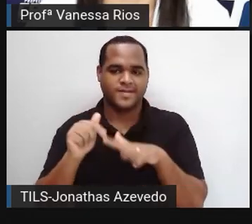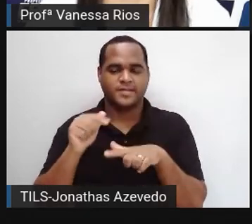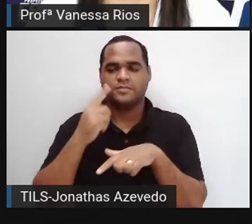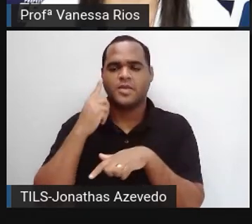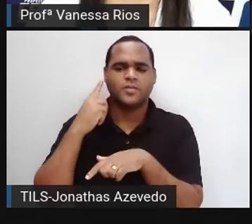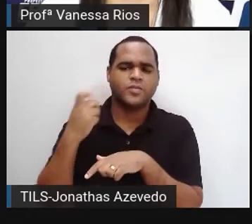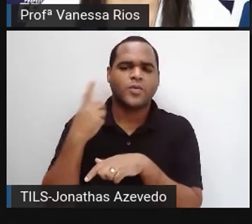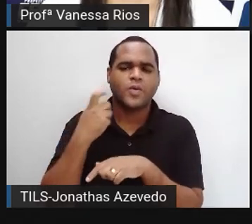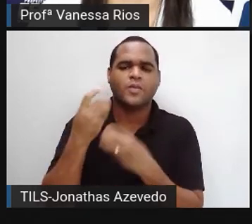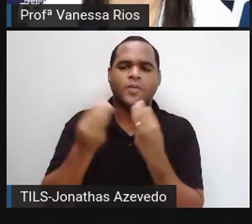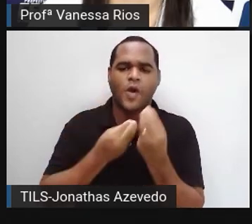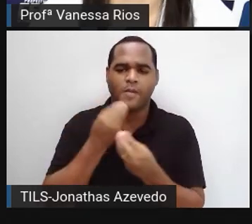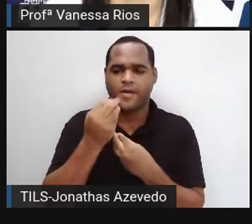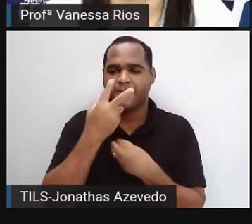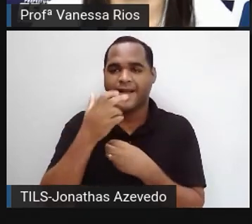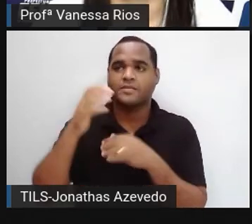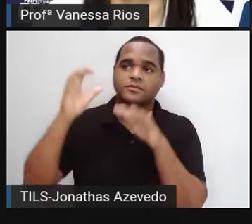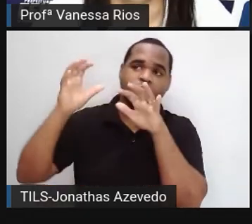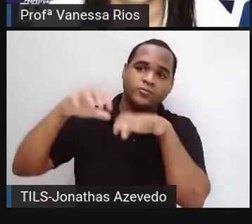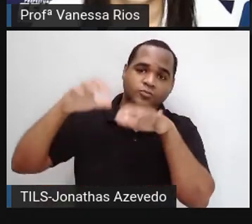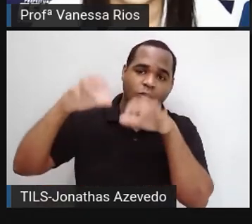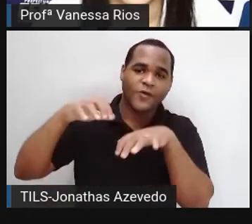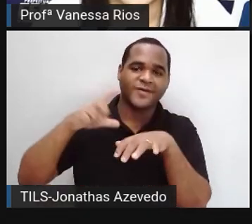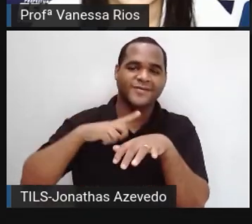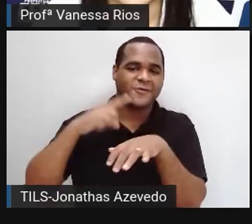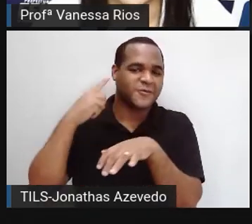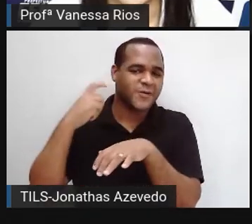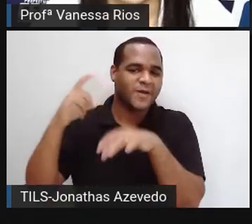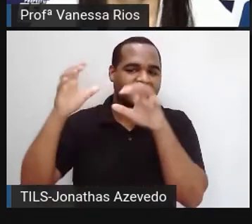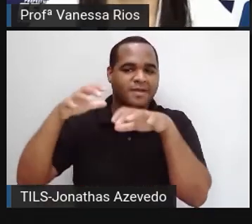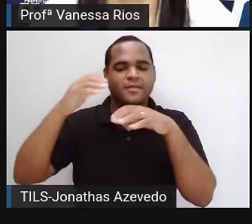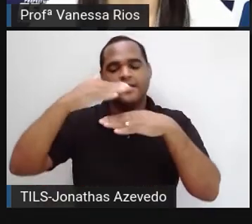aparenta realmente o som de uma chuva caindo no